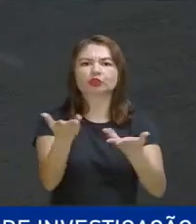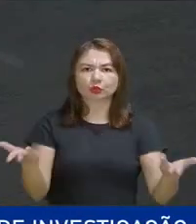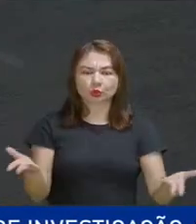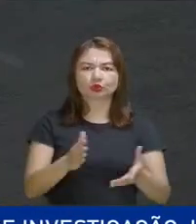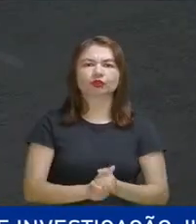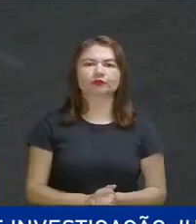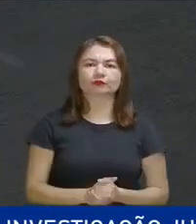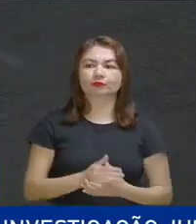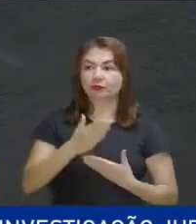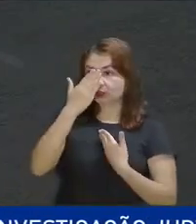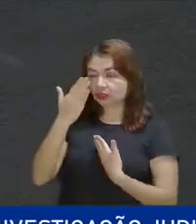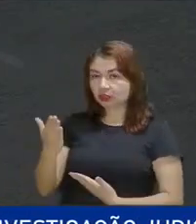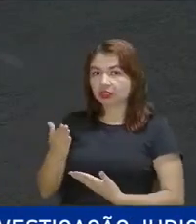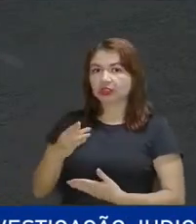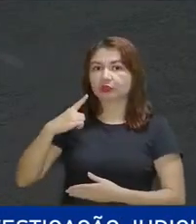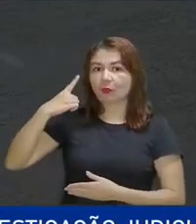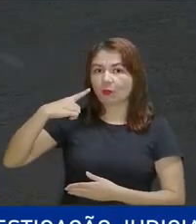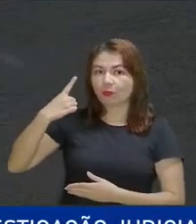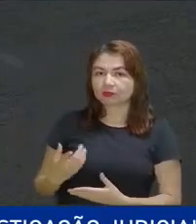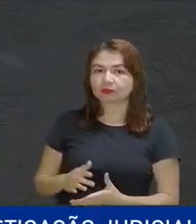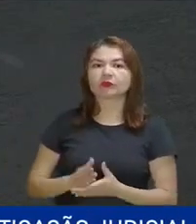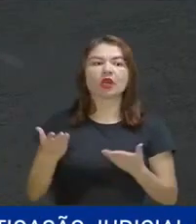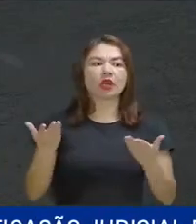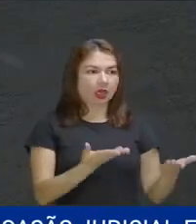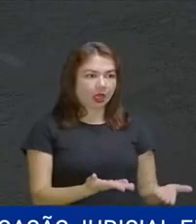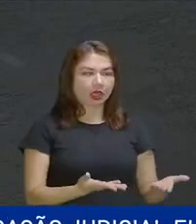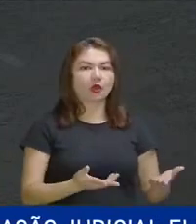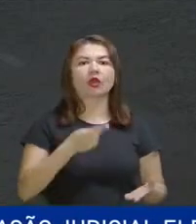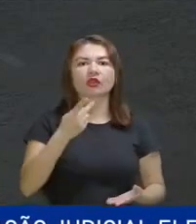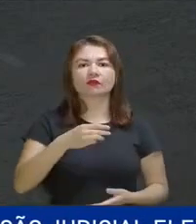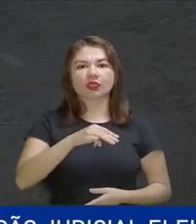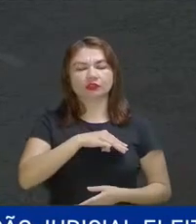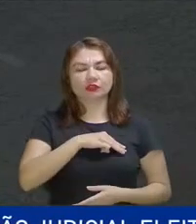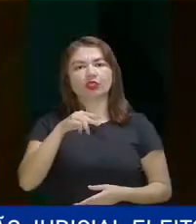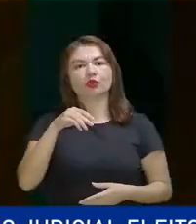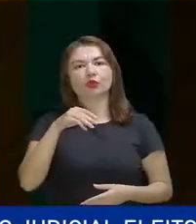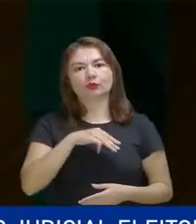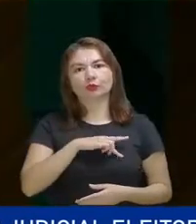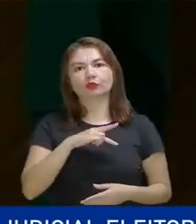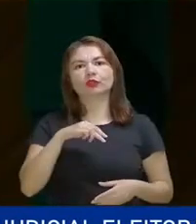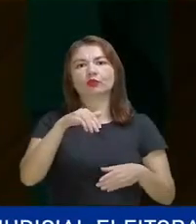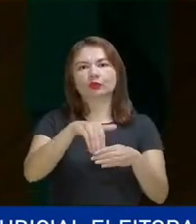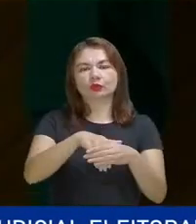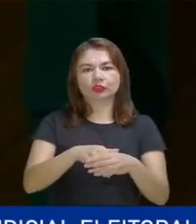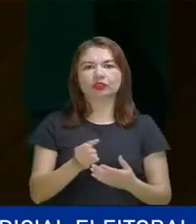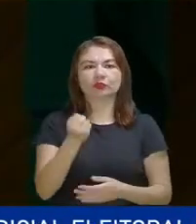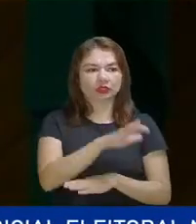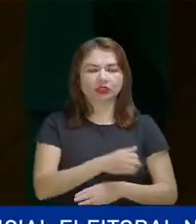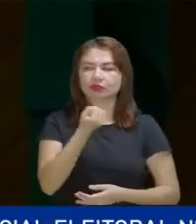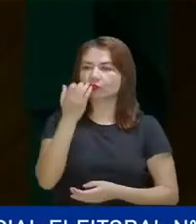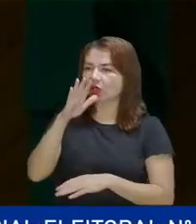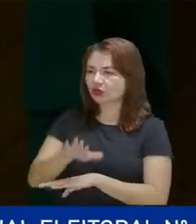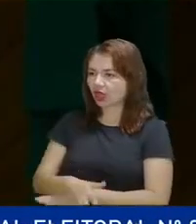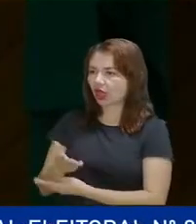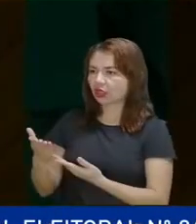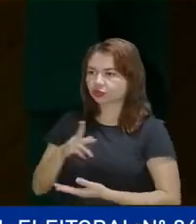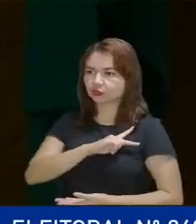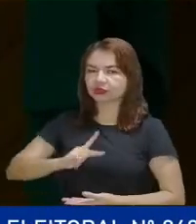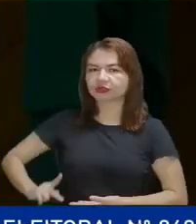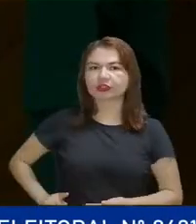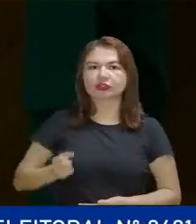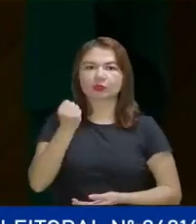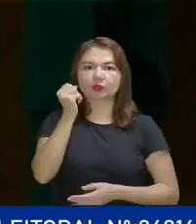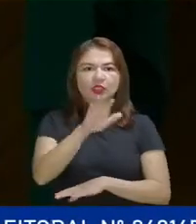Marcelo, e passamos incontinenti a palavra ao representante do Ministério Público, doutor Milton. Boa tarde. Boa tarde, senhor presidente, senhor